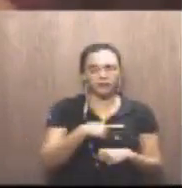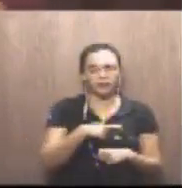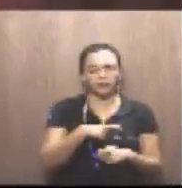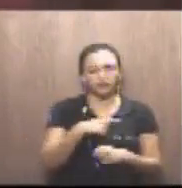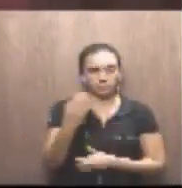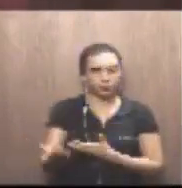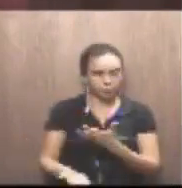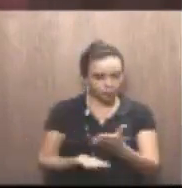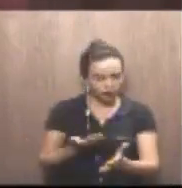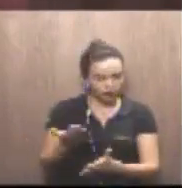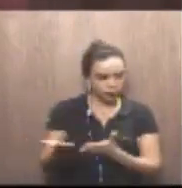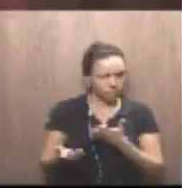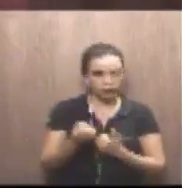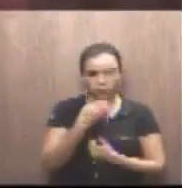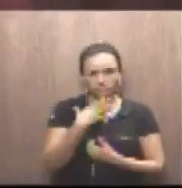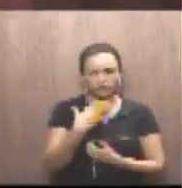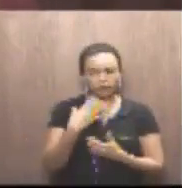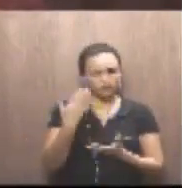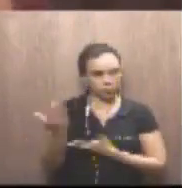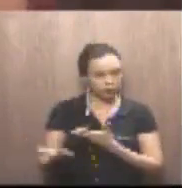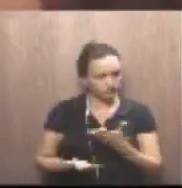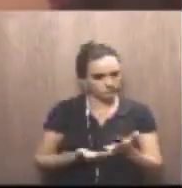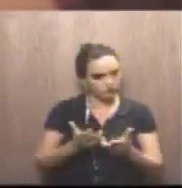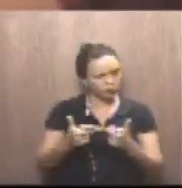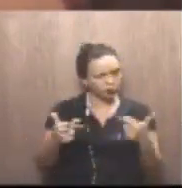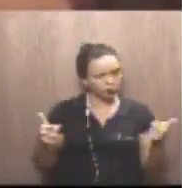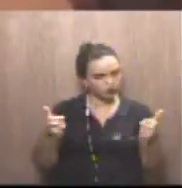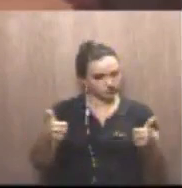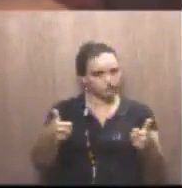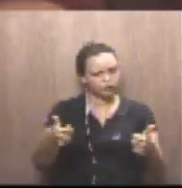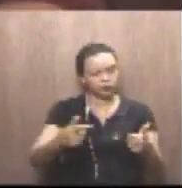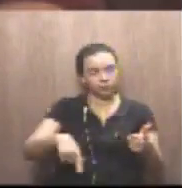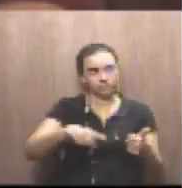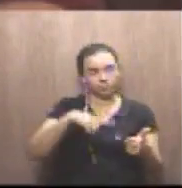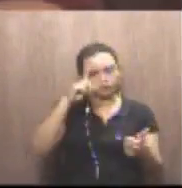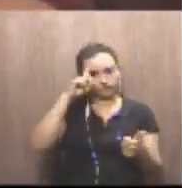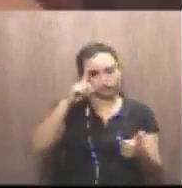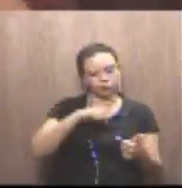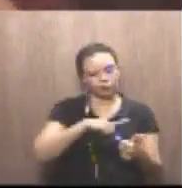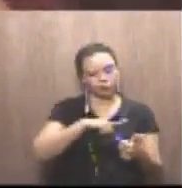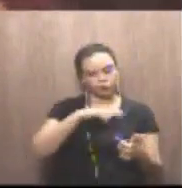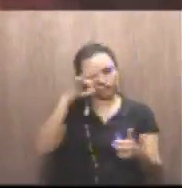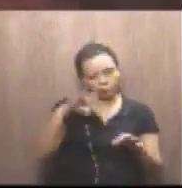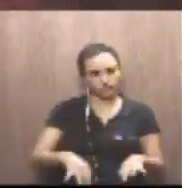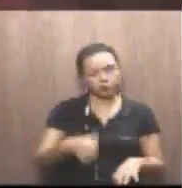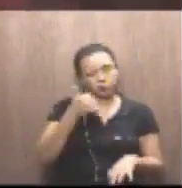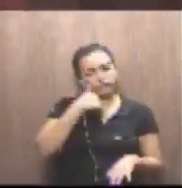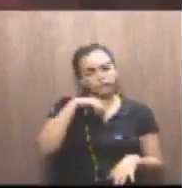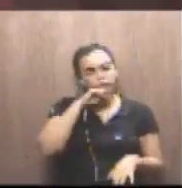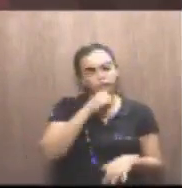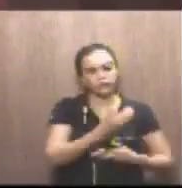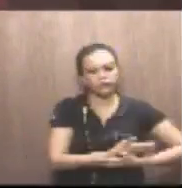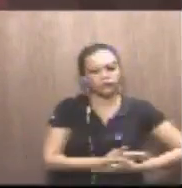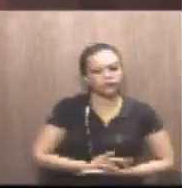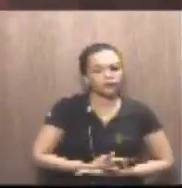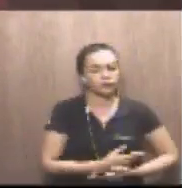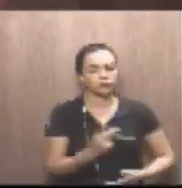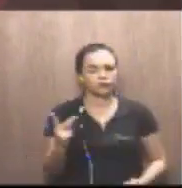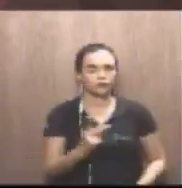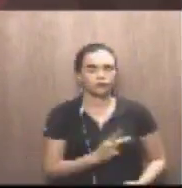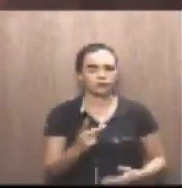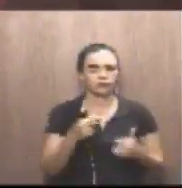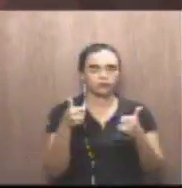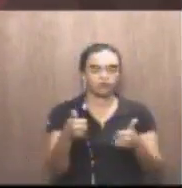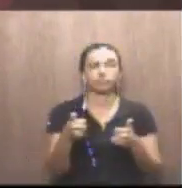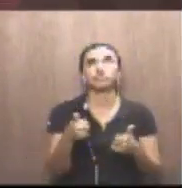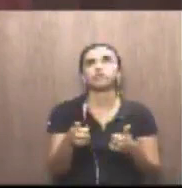direta, uma assistência de qualidade, para que nós tenhamos a certeza de que mãe e bebê estão